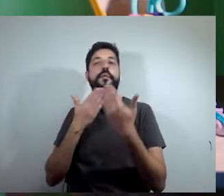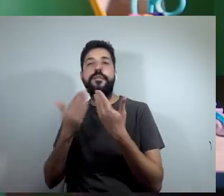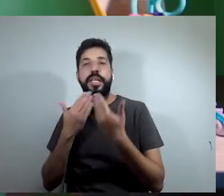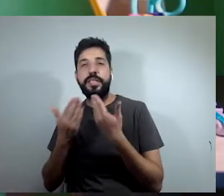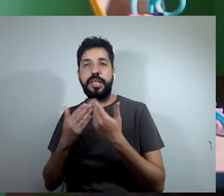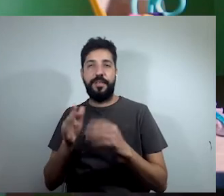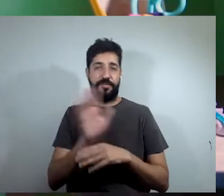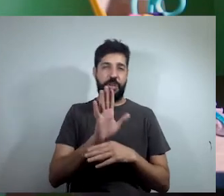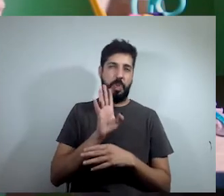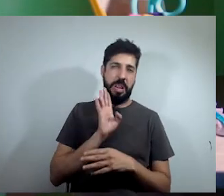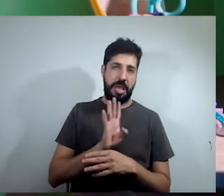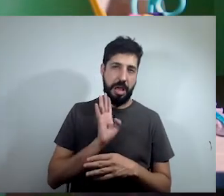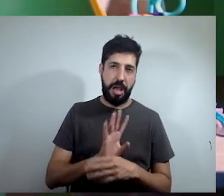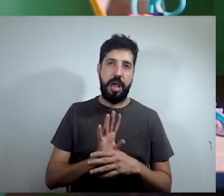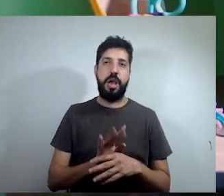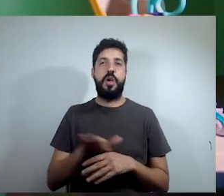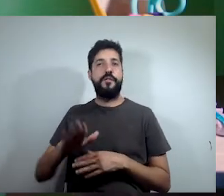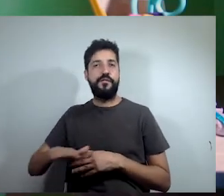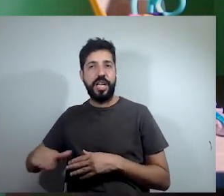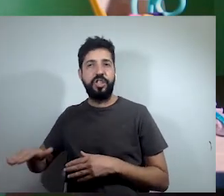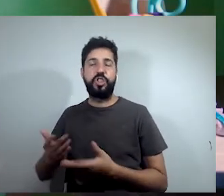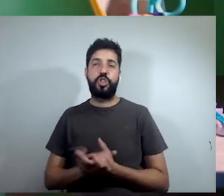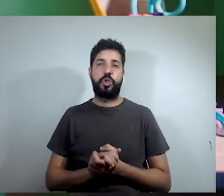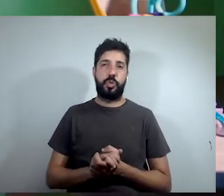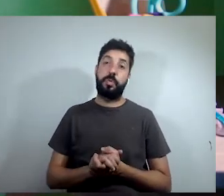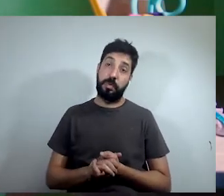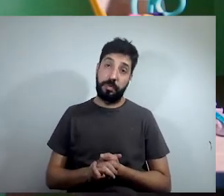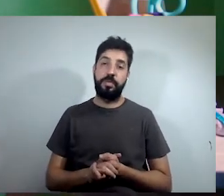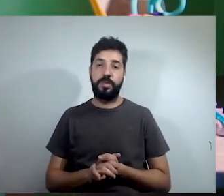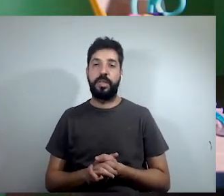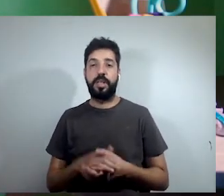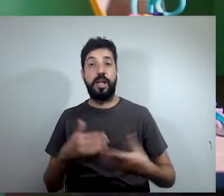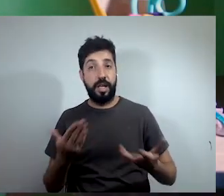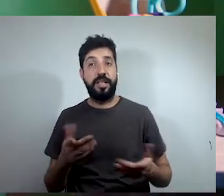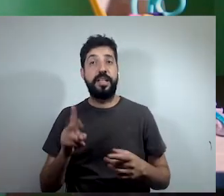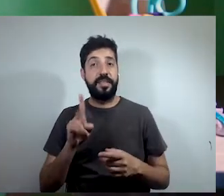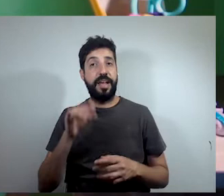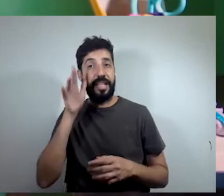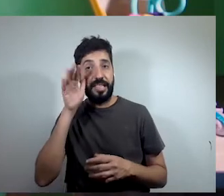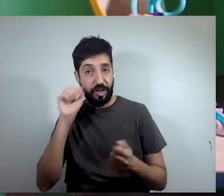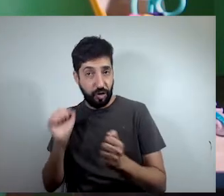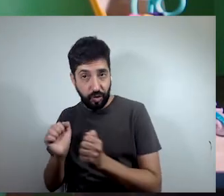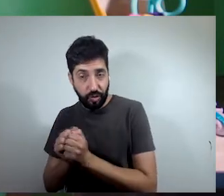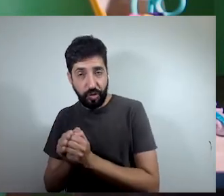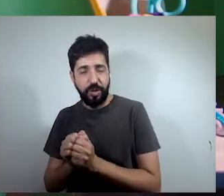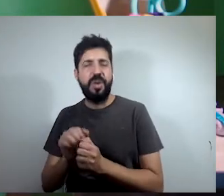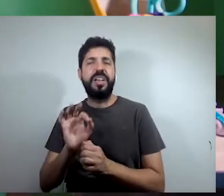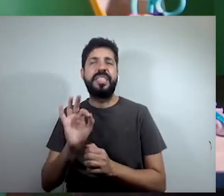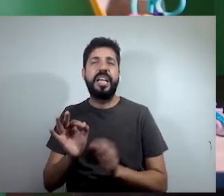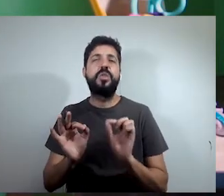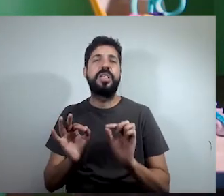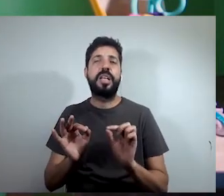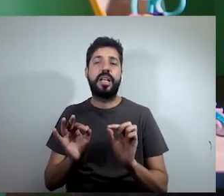filme super bacana, infantil, né, e tal. E aí você vai assistir com ela. O ideal é